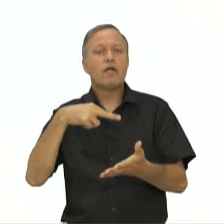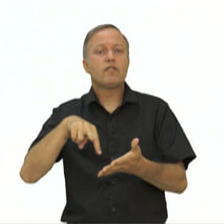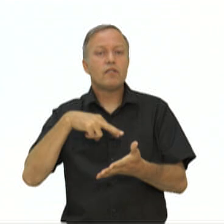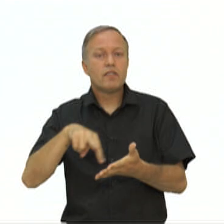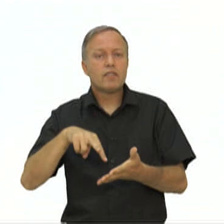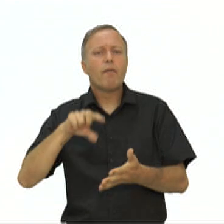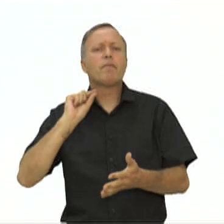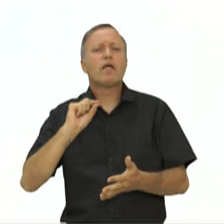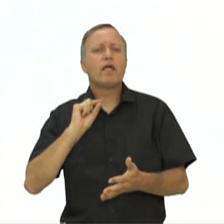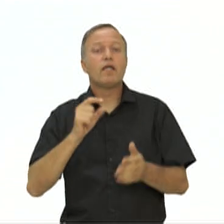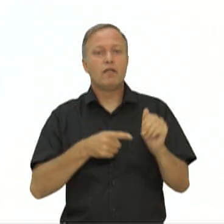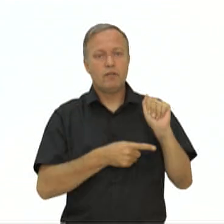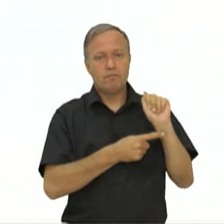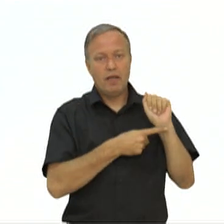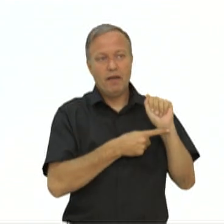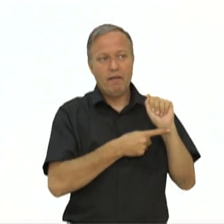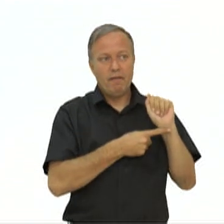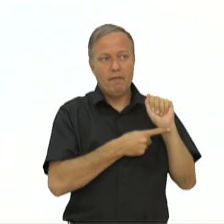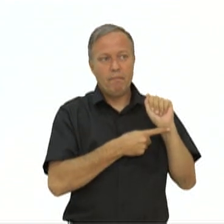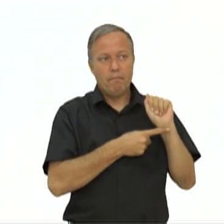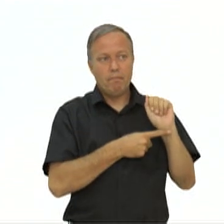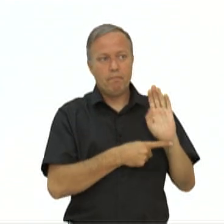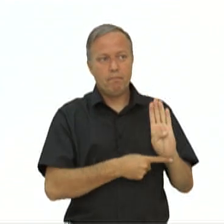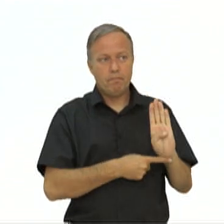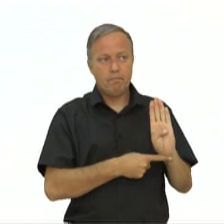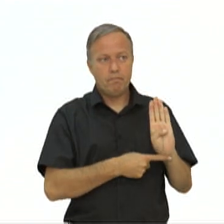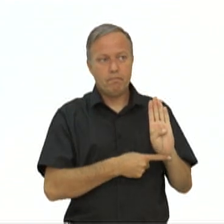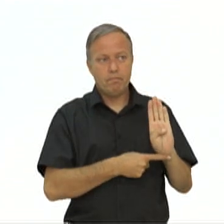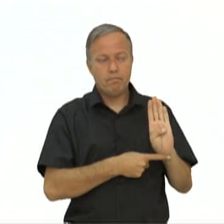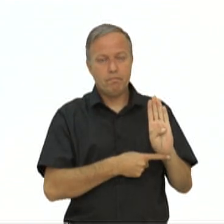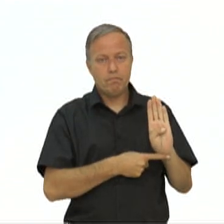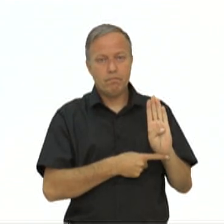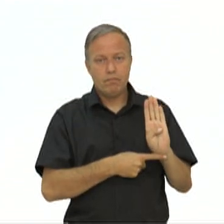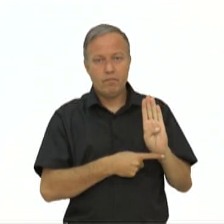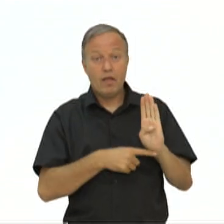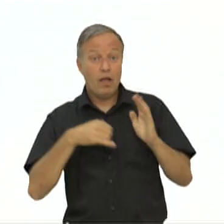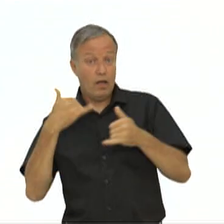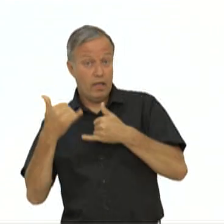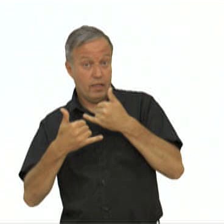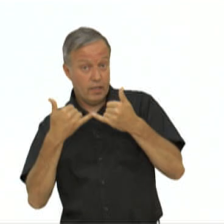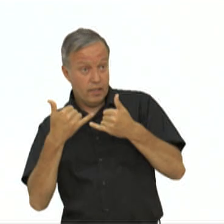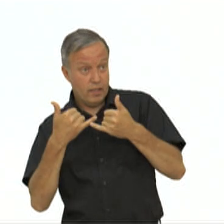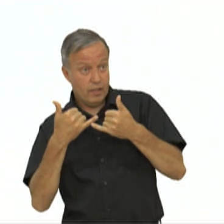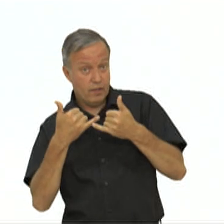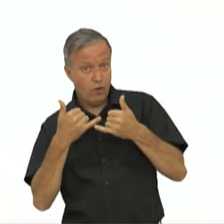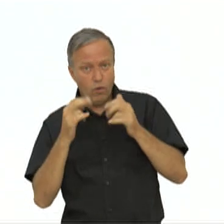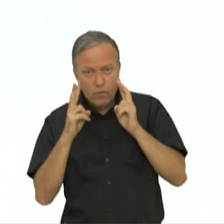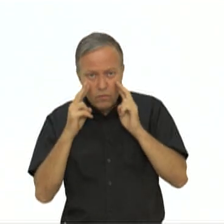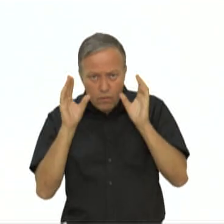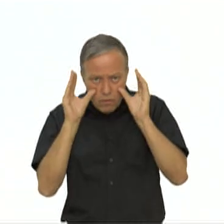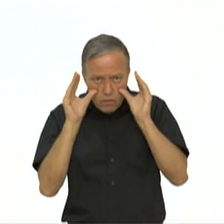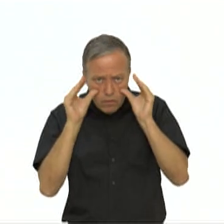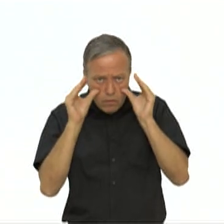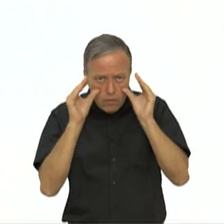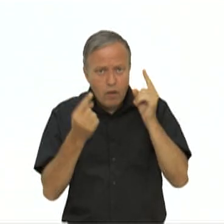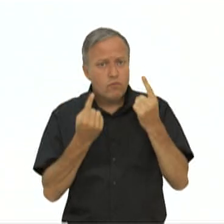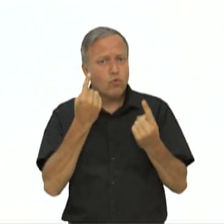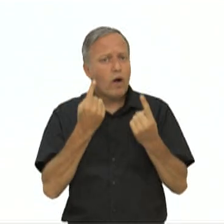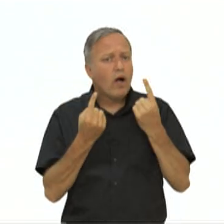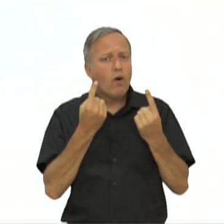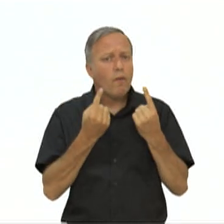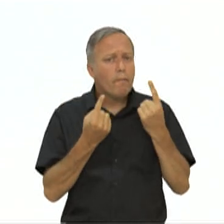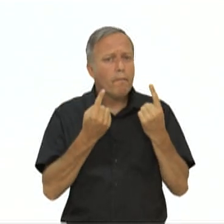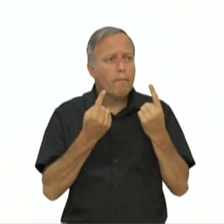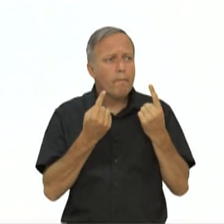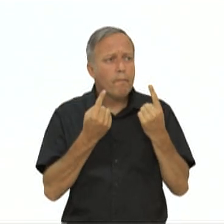A. Diversão. B. Apreciação. O que vocês acham? Lembram? Vamos dar